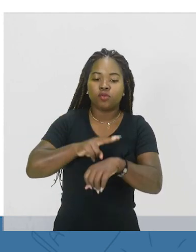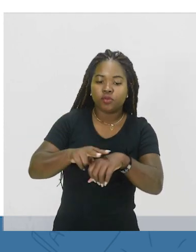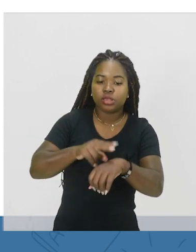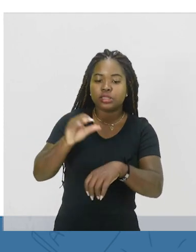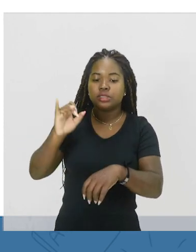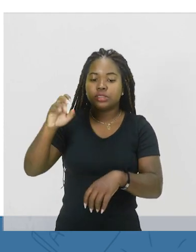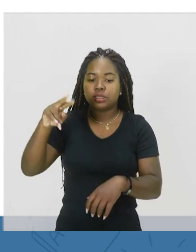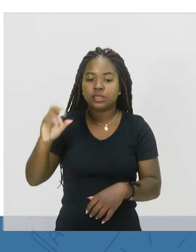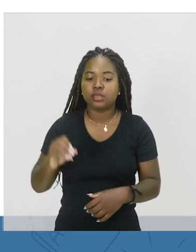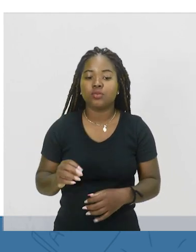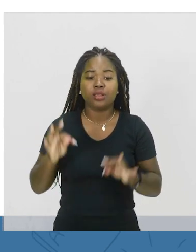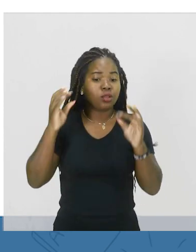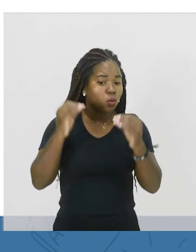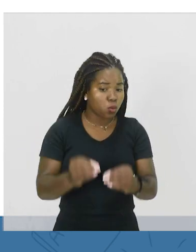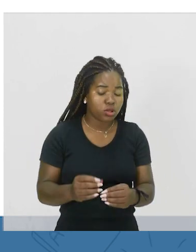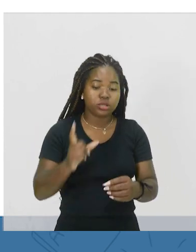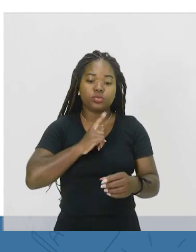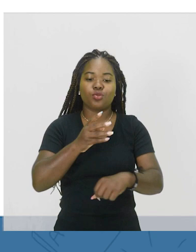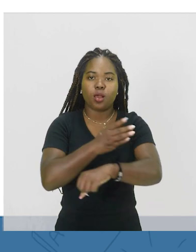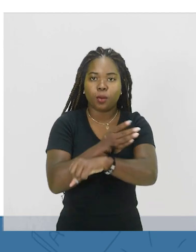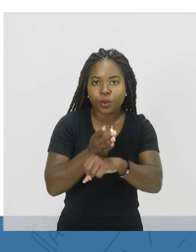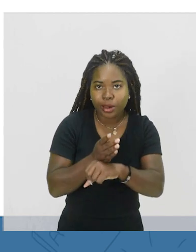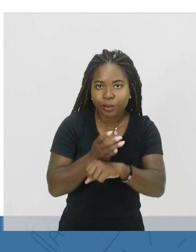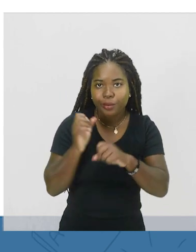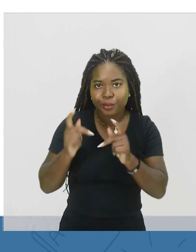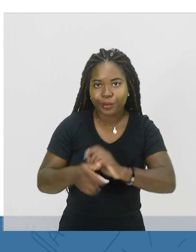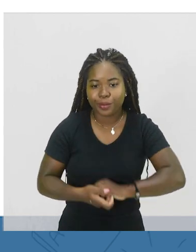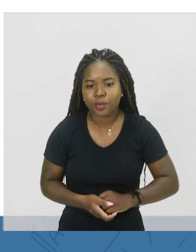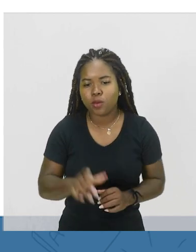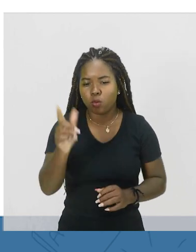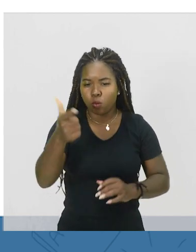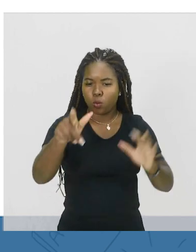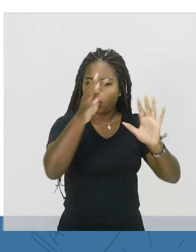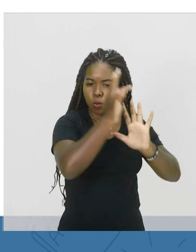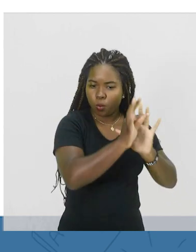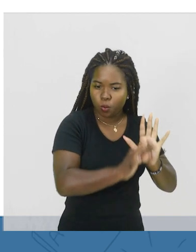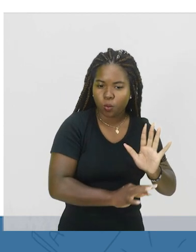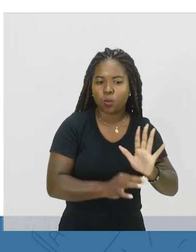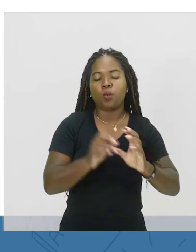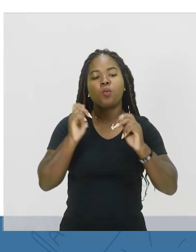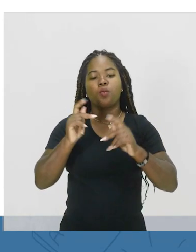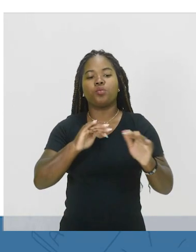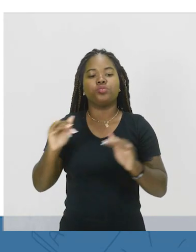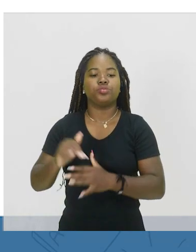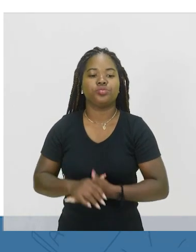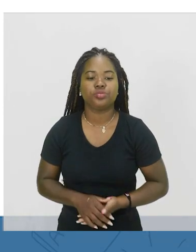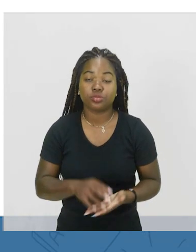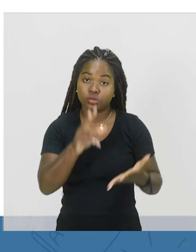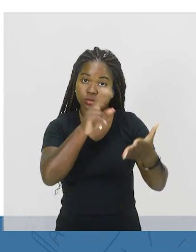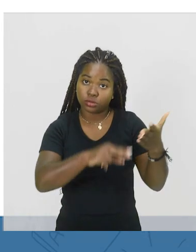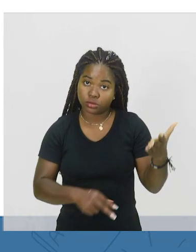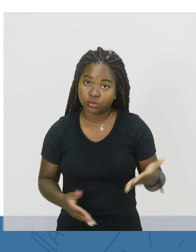o branco. Então, continuando com o texto.